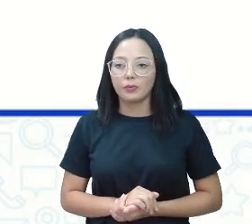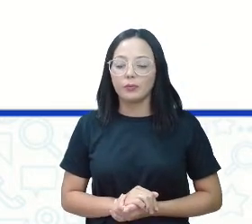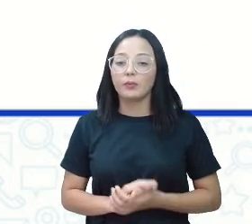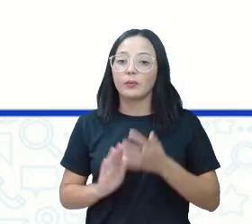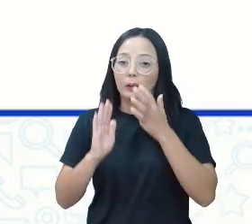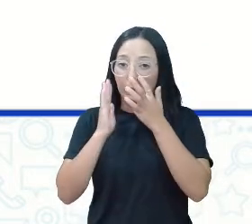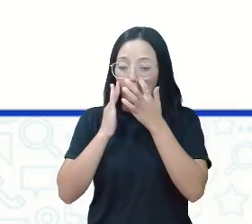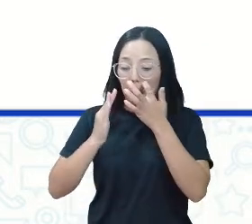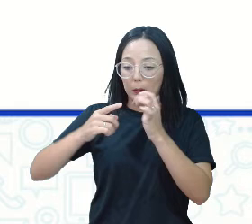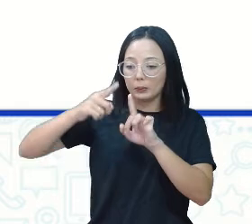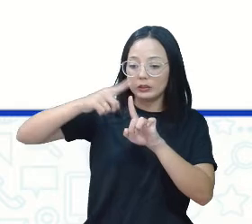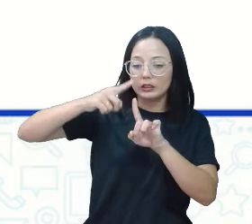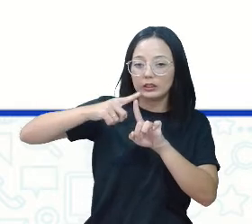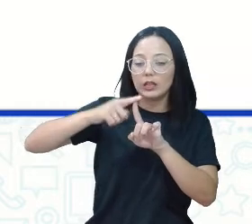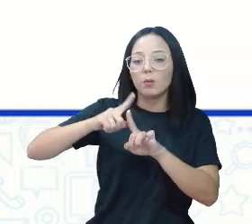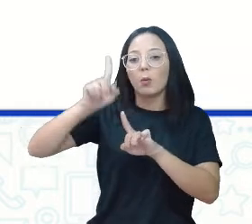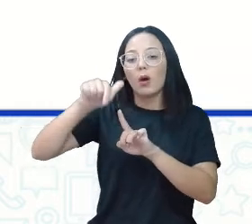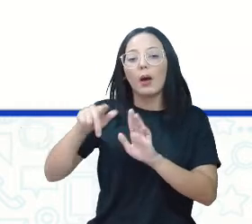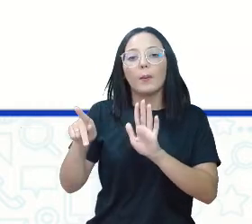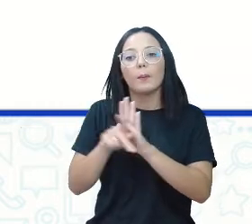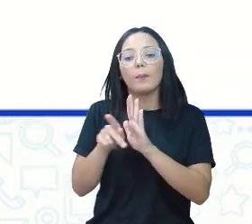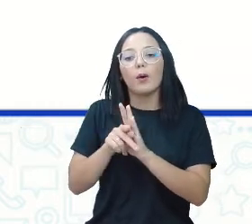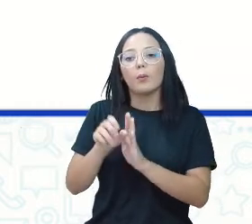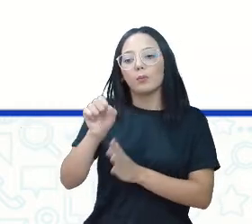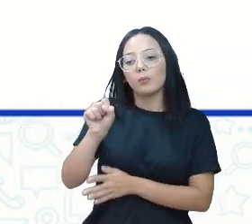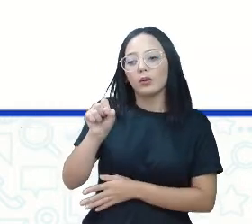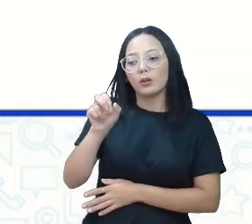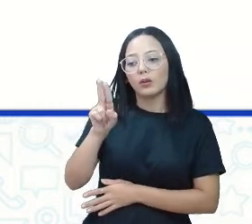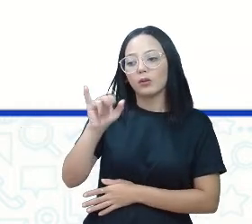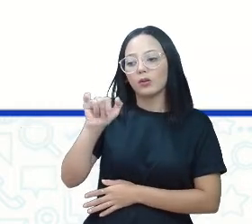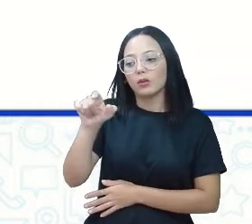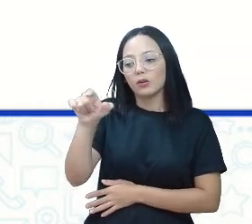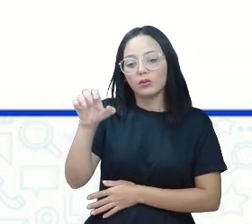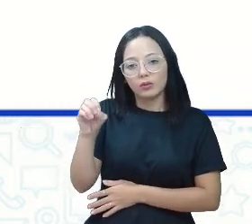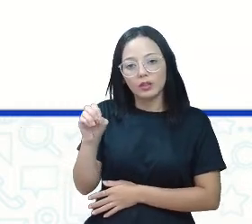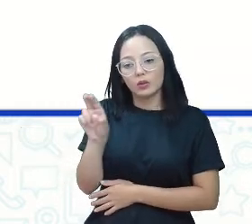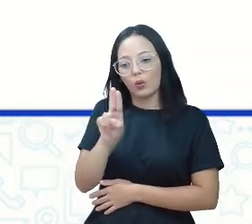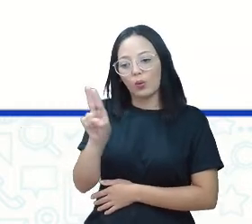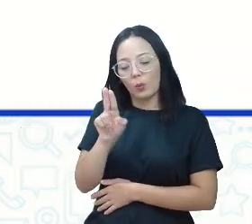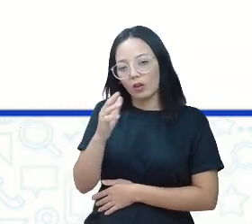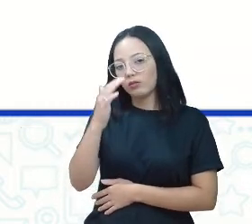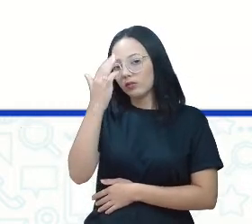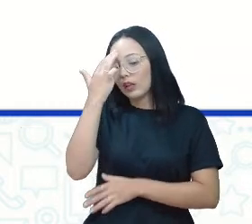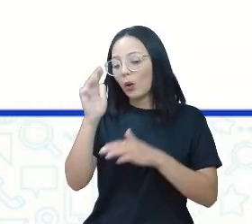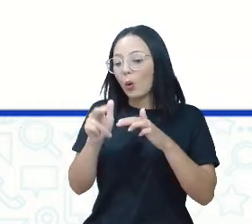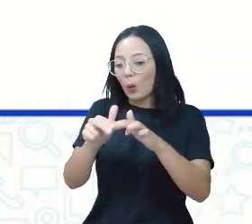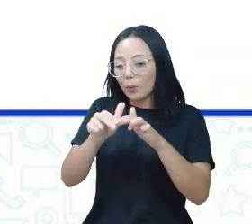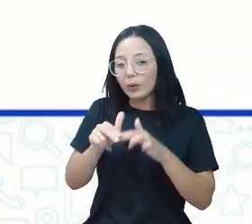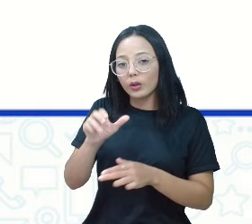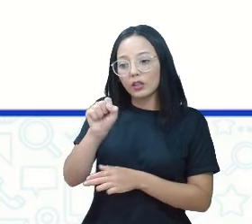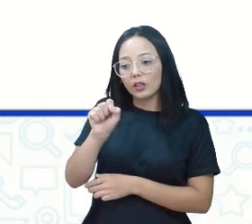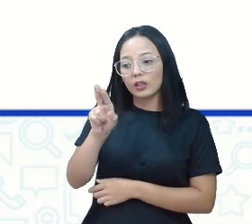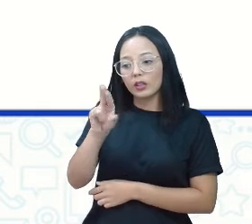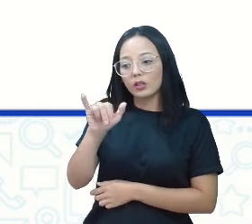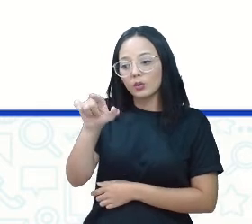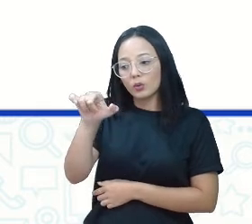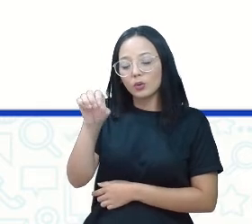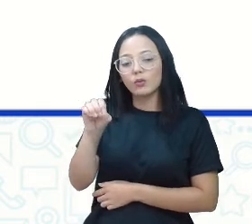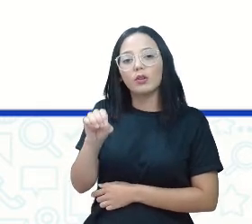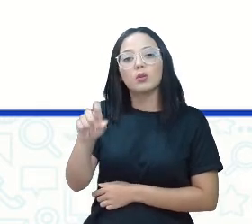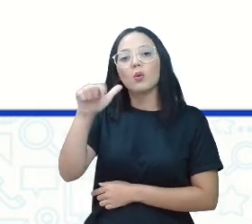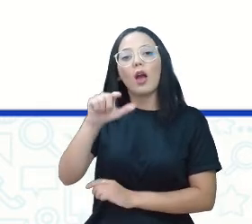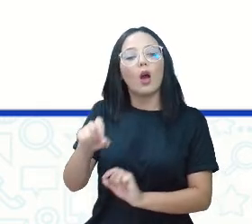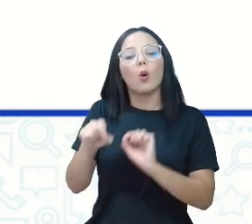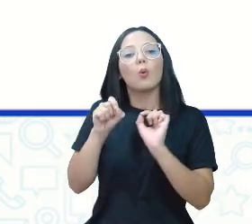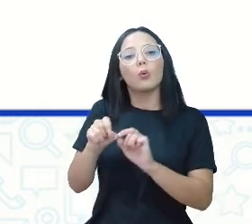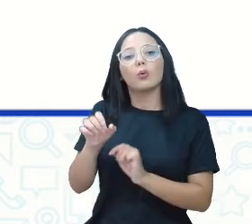Esse tipo de segmento é chamado de sufixo nominal. Então, o sufixo nominal é o